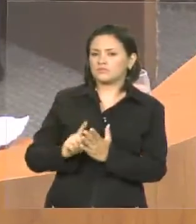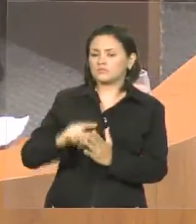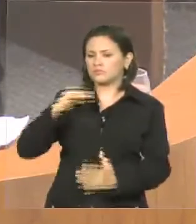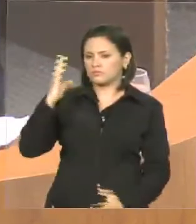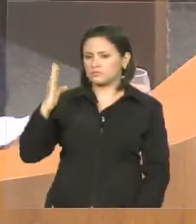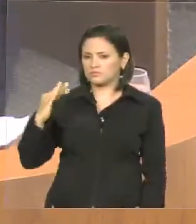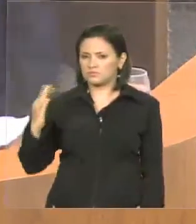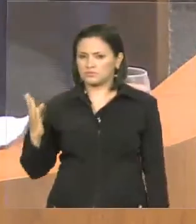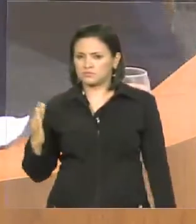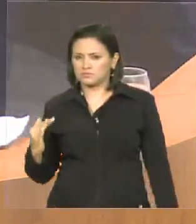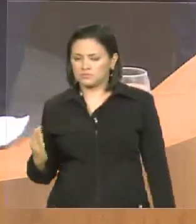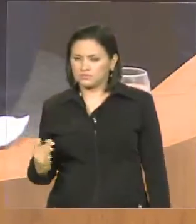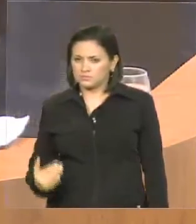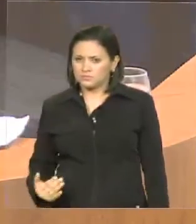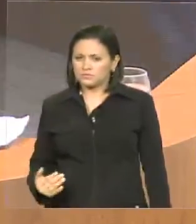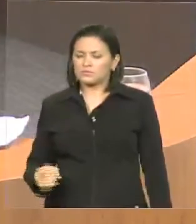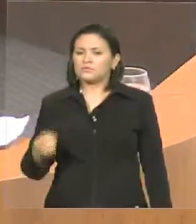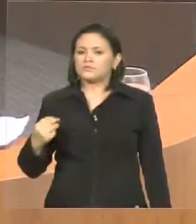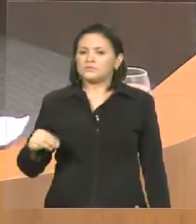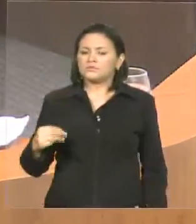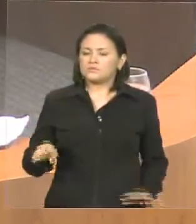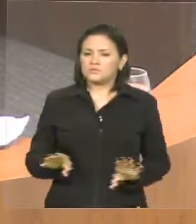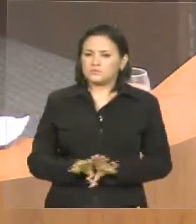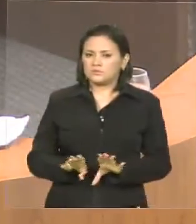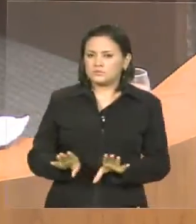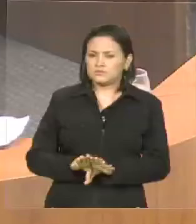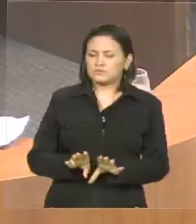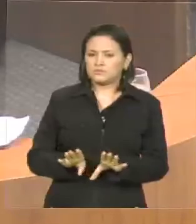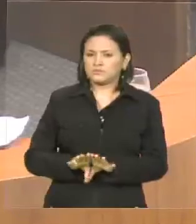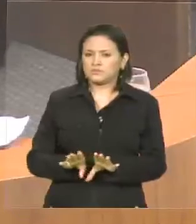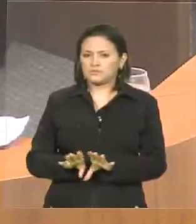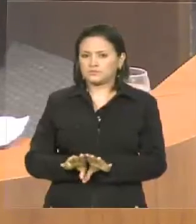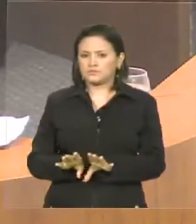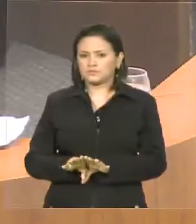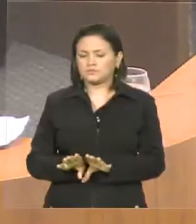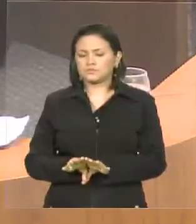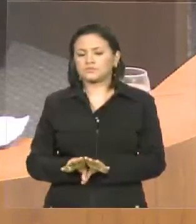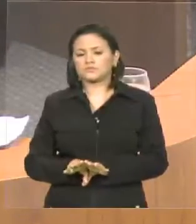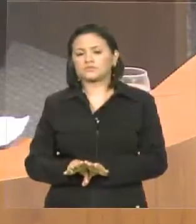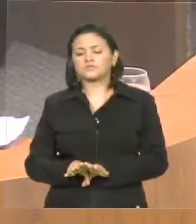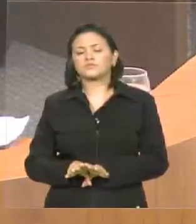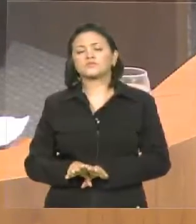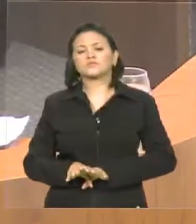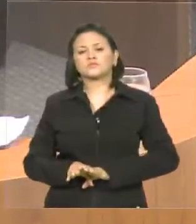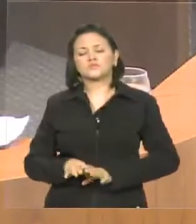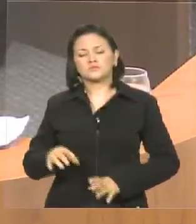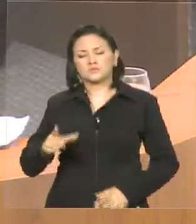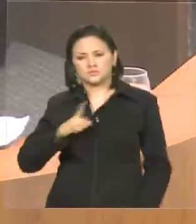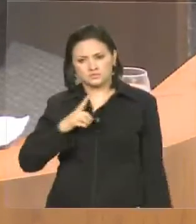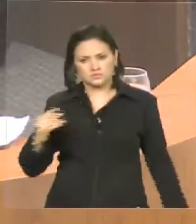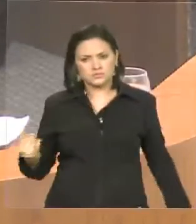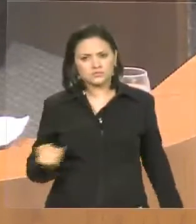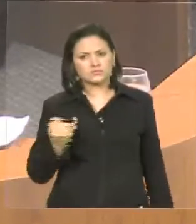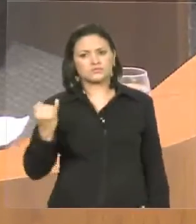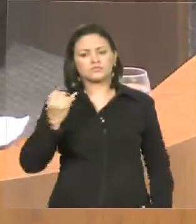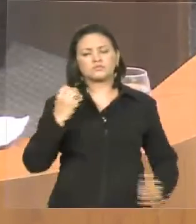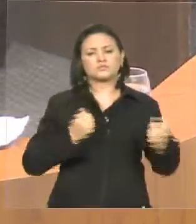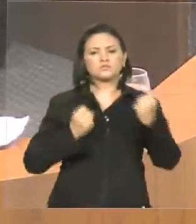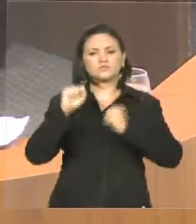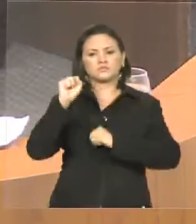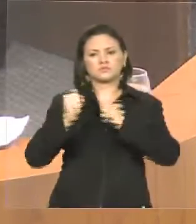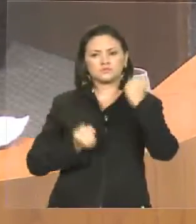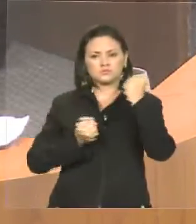cultura. E o Maranhão também se destacou na área industrial, na produção